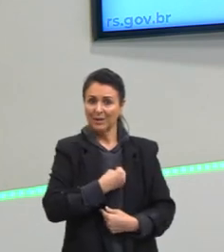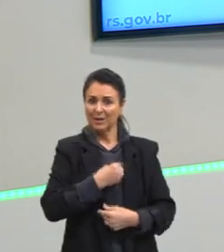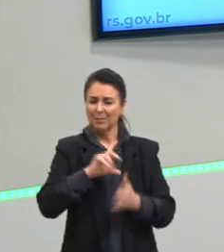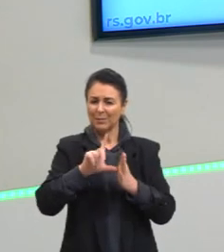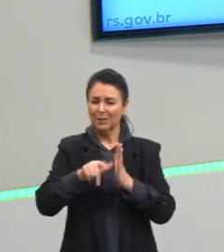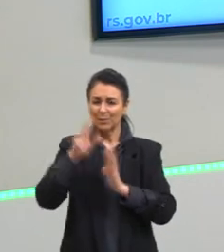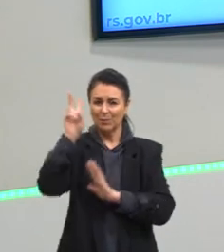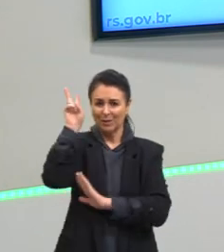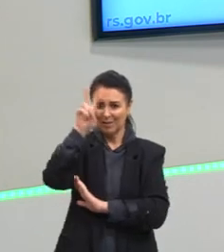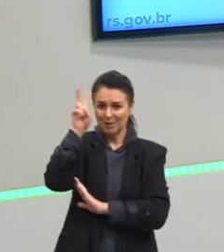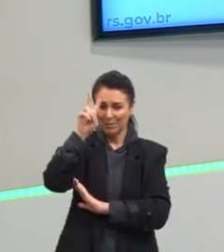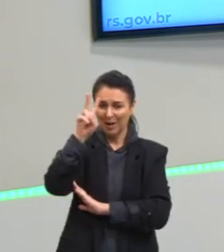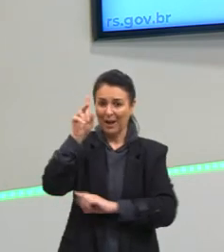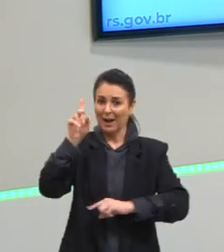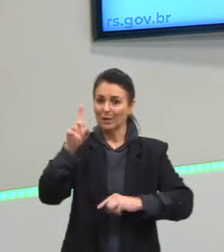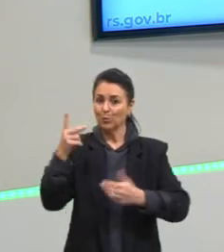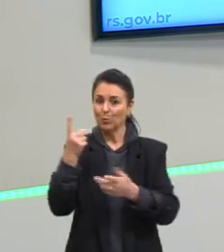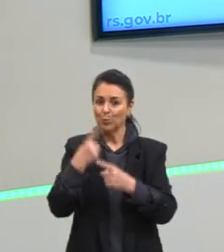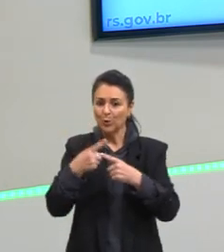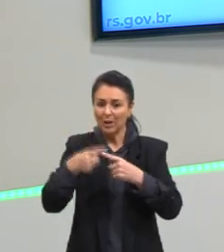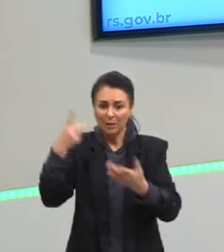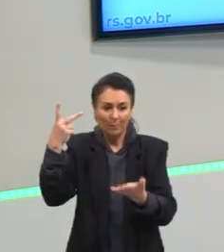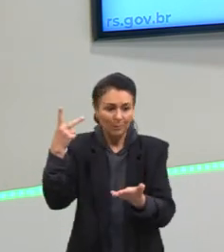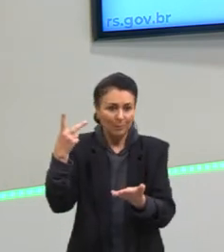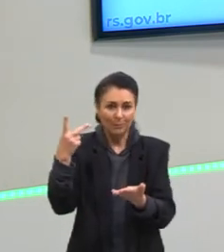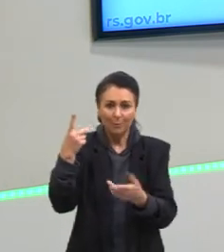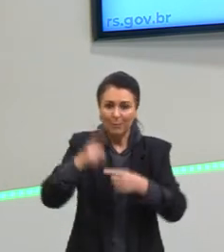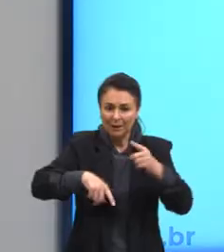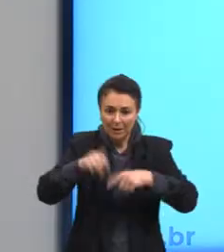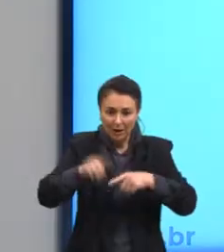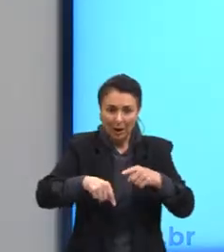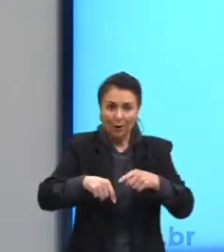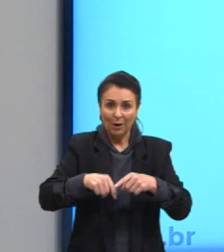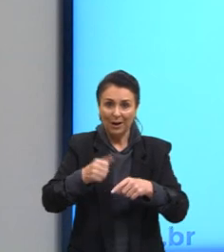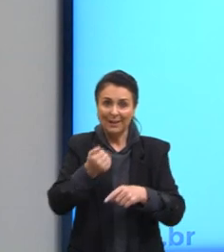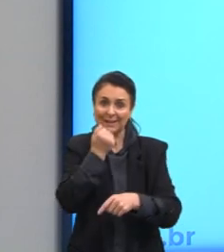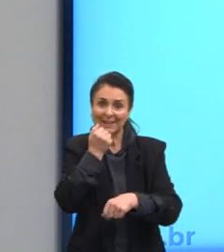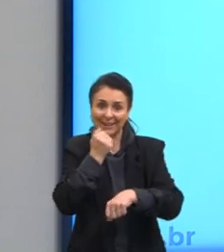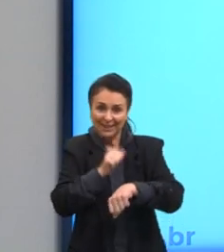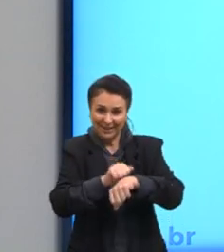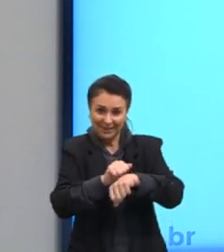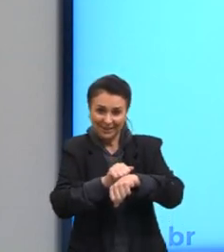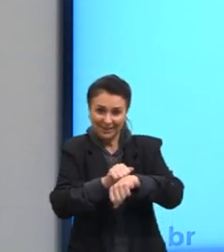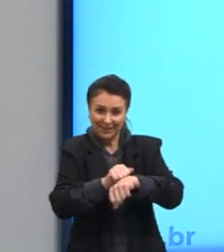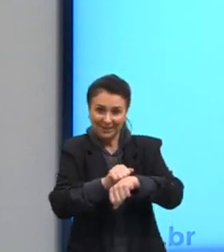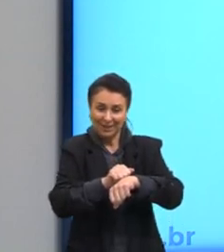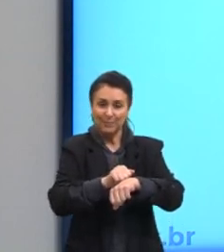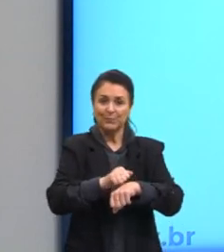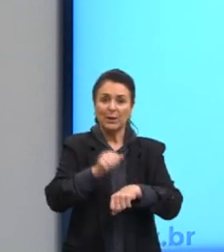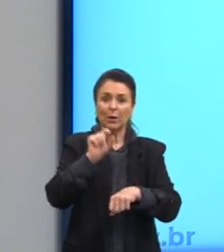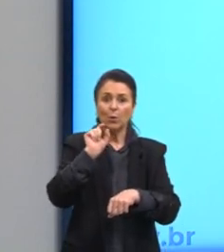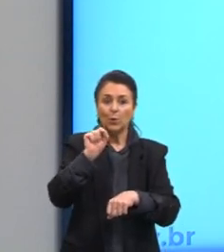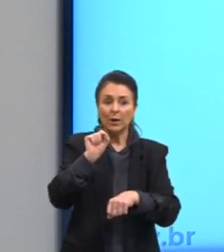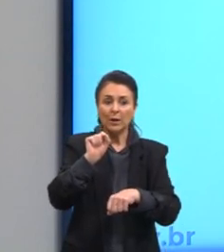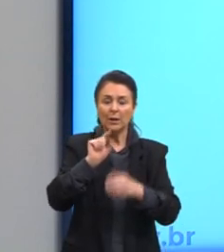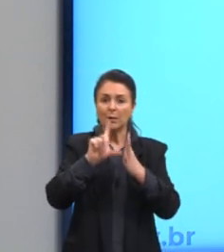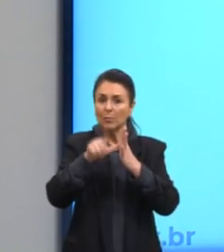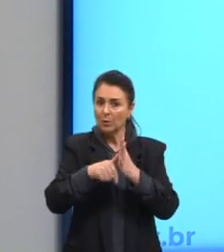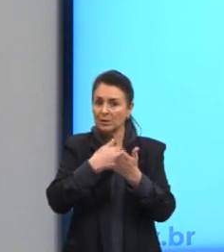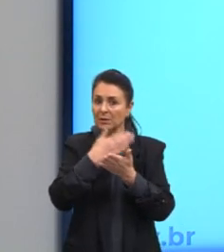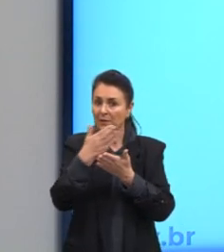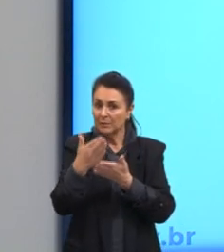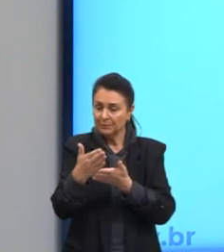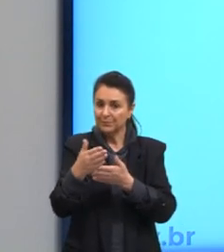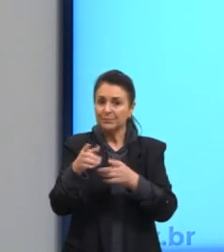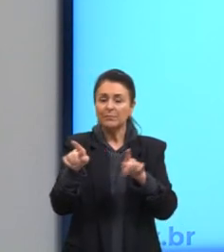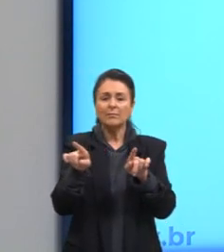lembrar né da causa material aquilo que é feito o mármore a causa formal aquilo que ele vai se tornar a causa